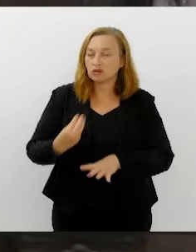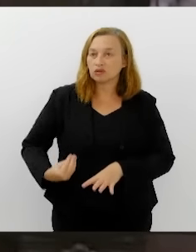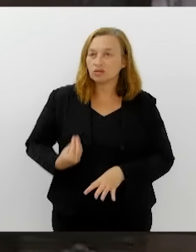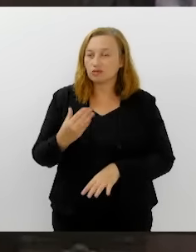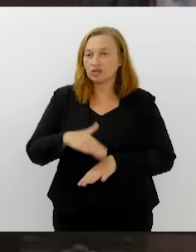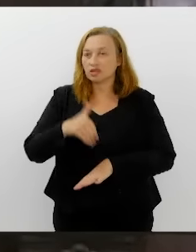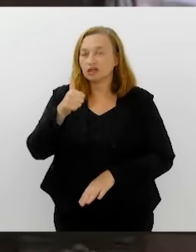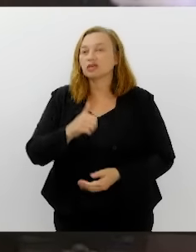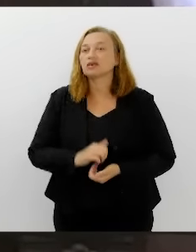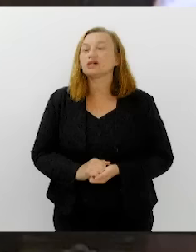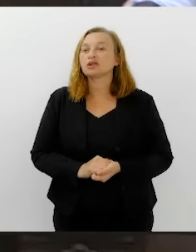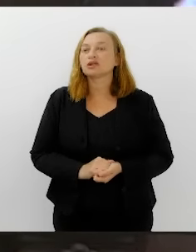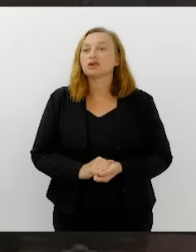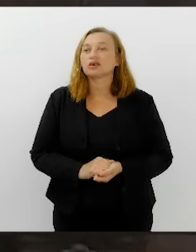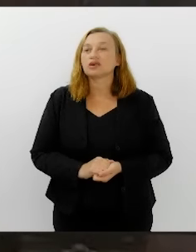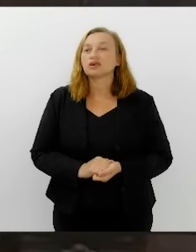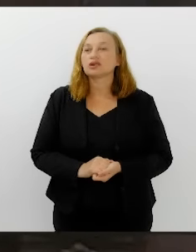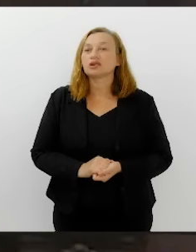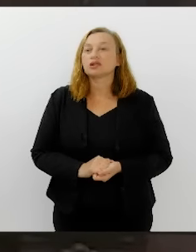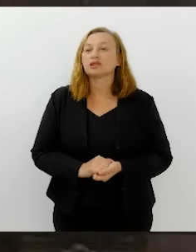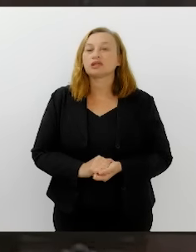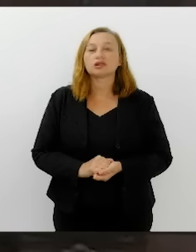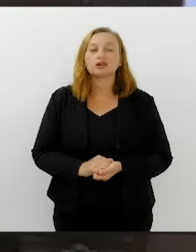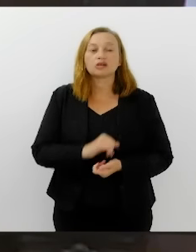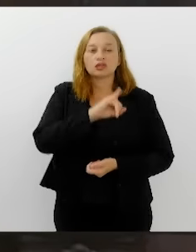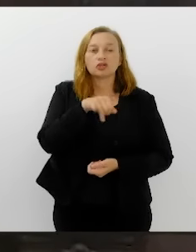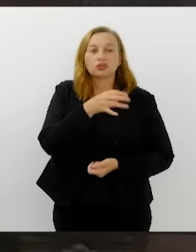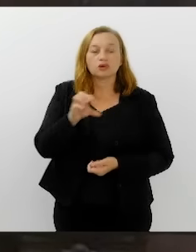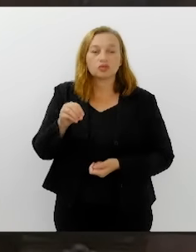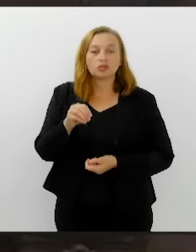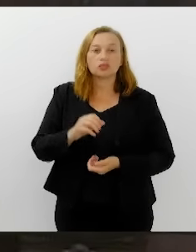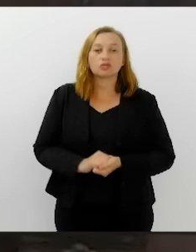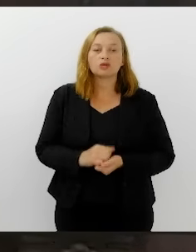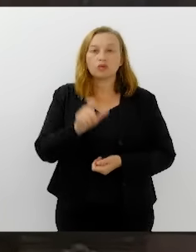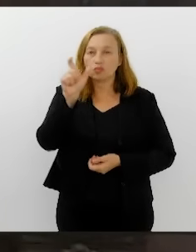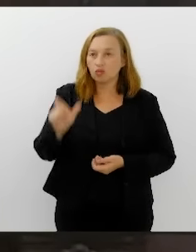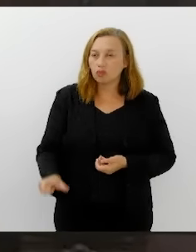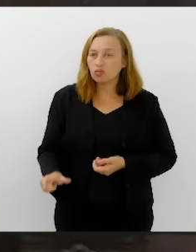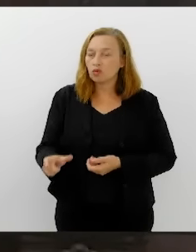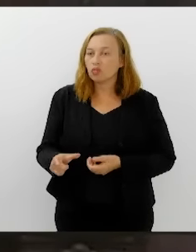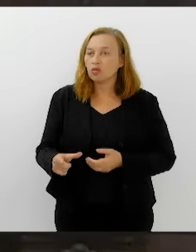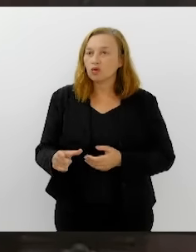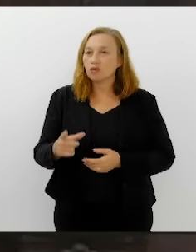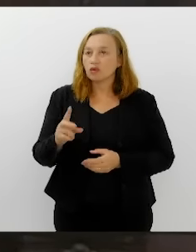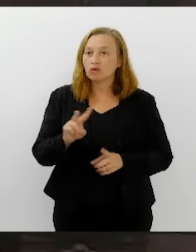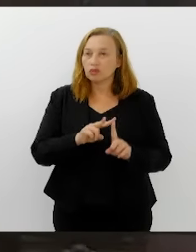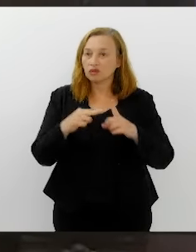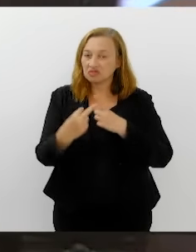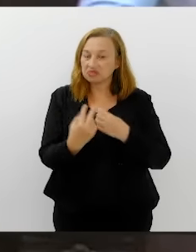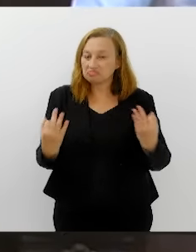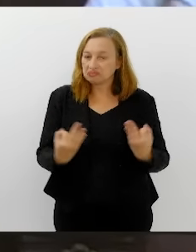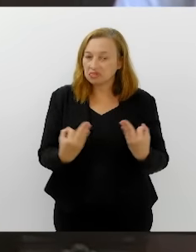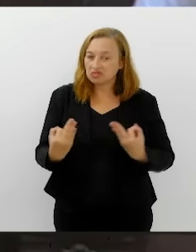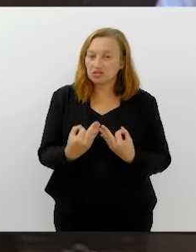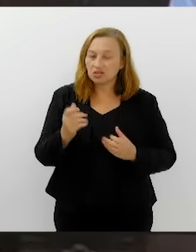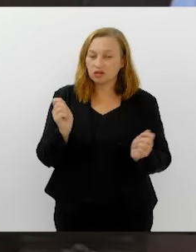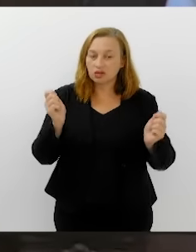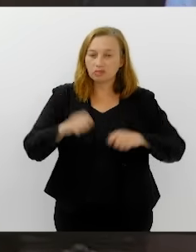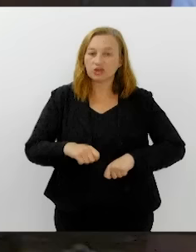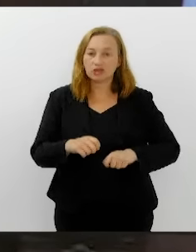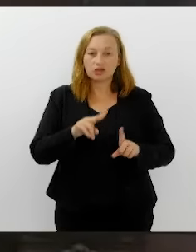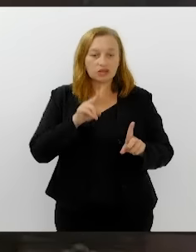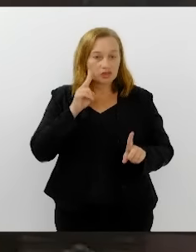dignidade. Monsenhor Clá Dias é, sem dúvida, um homem de visão excepcional. Sua capacidade de enxergar além